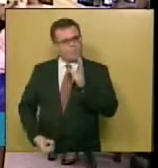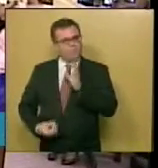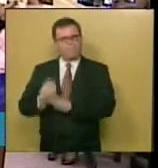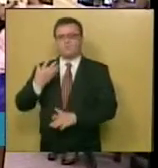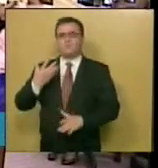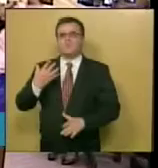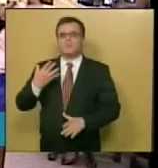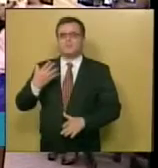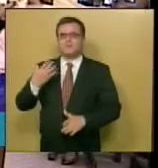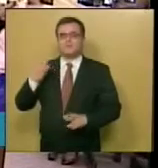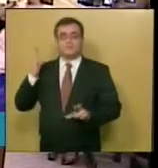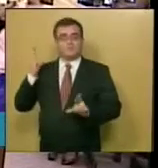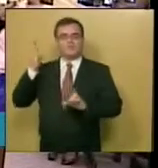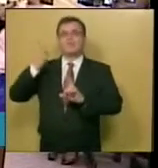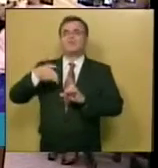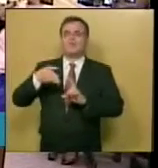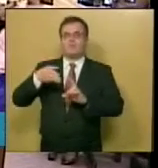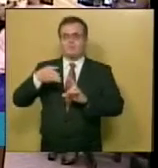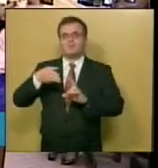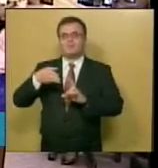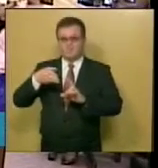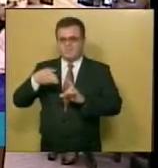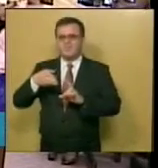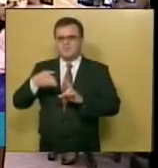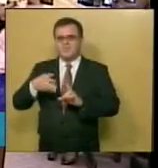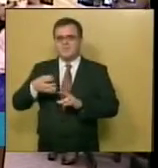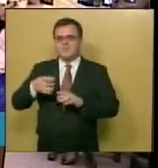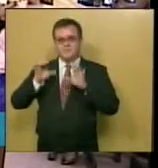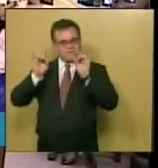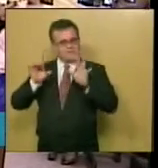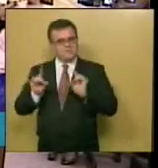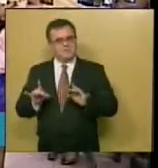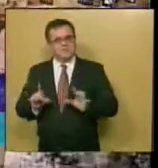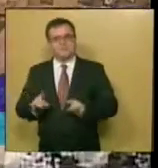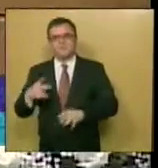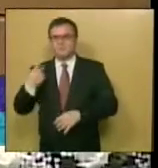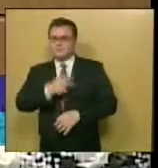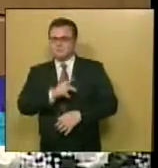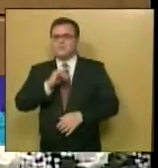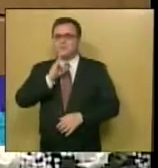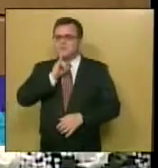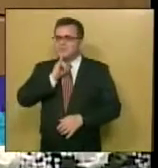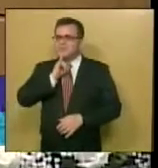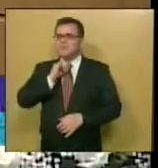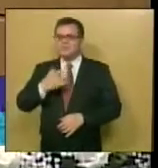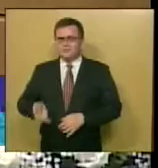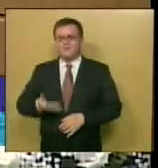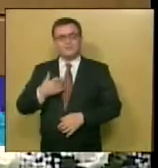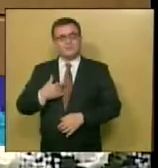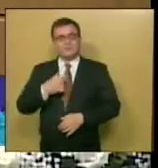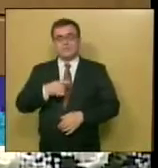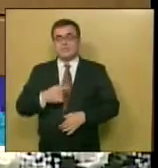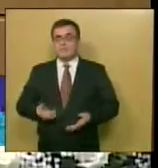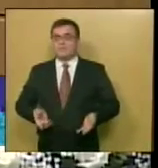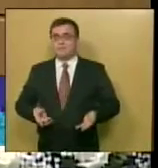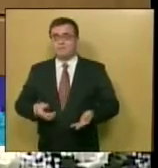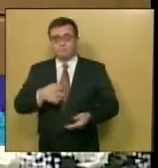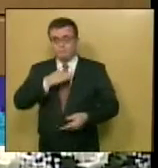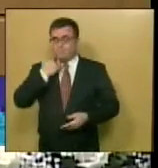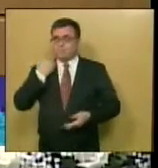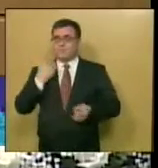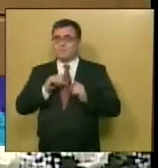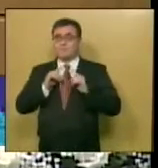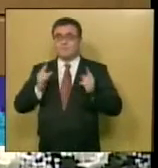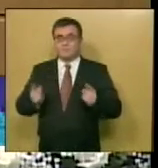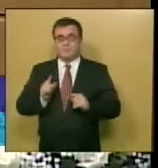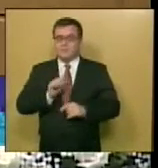um ícone determinante na grandeza de Itabaiana. E, dada a sua imponência, podemos afirmar que